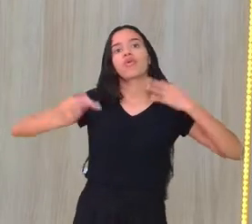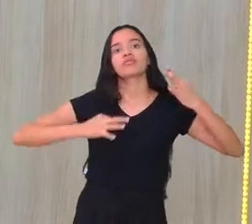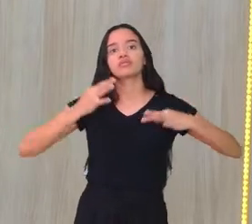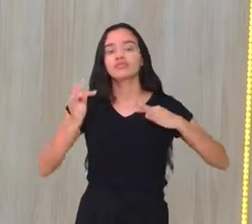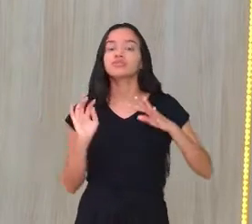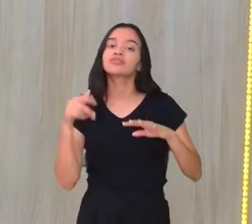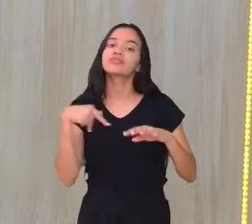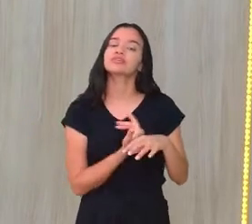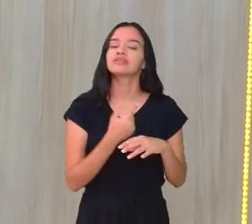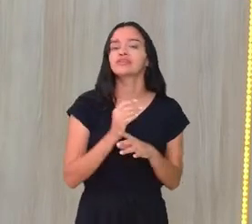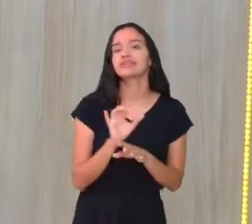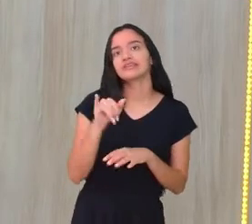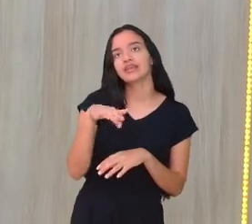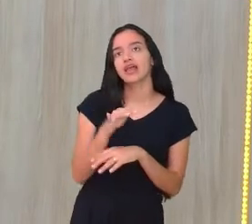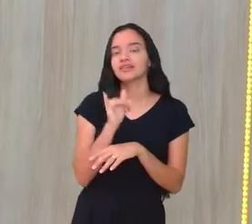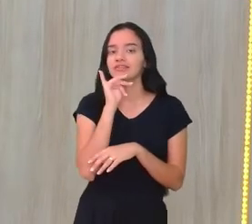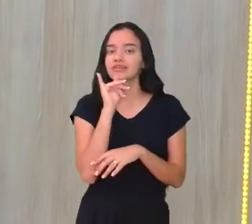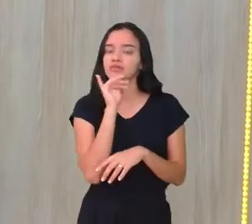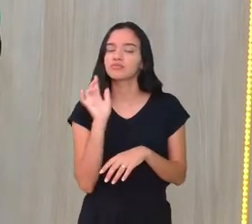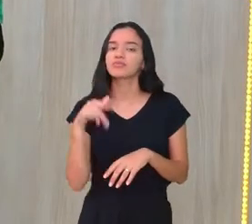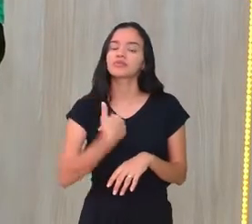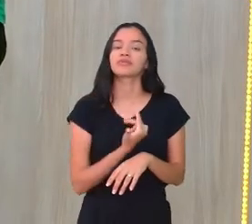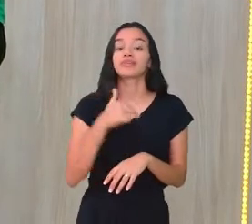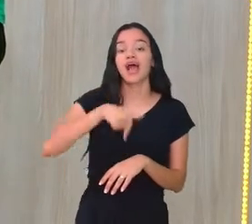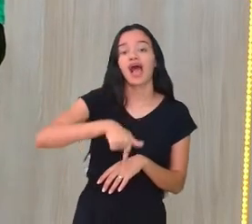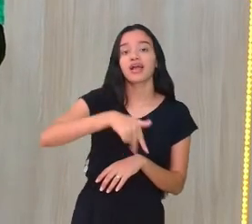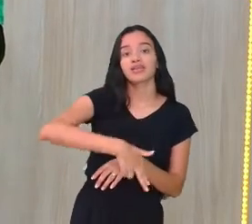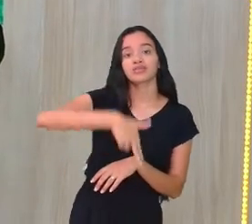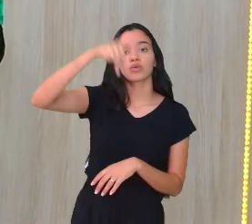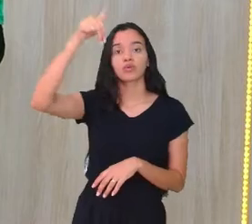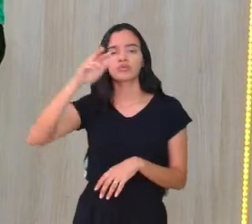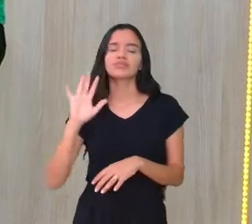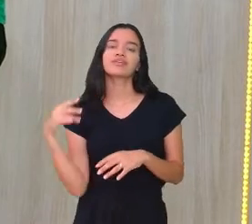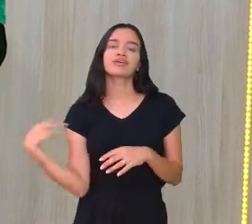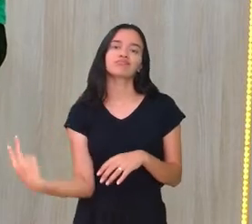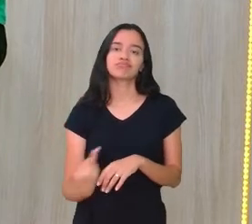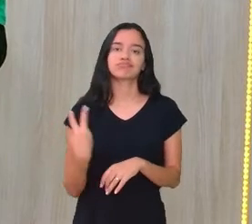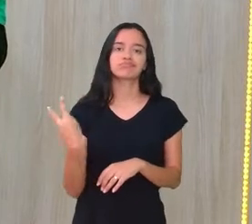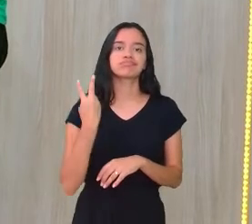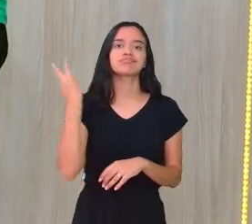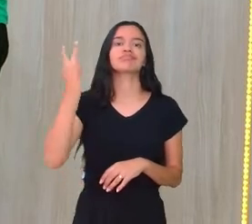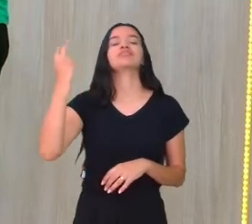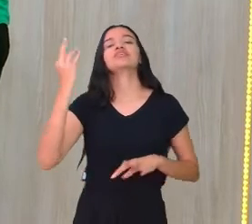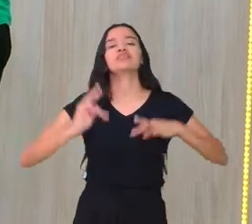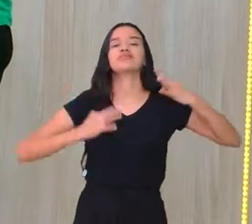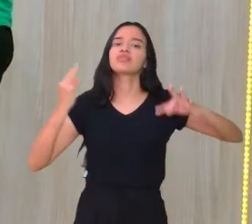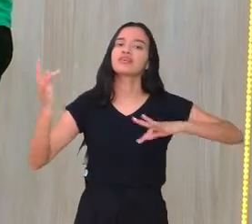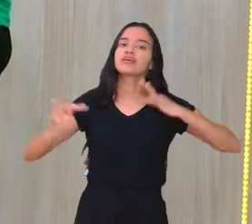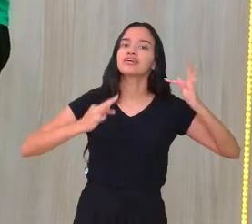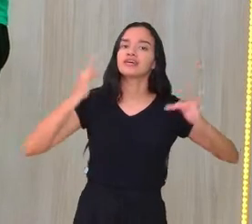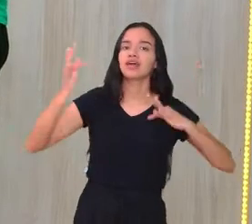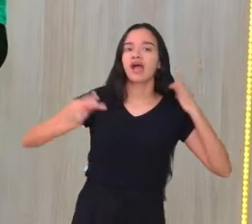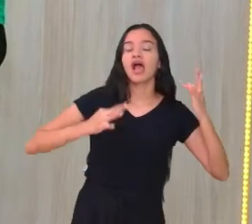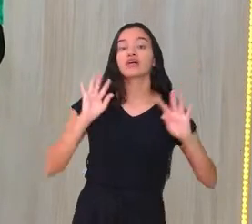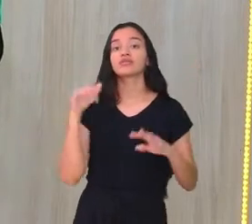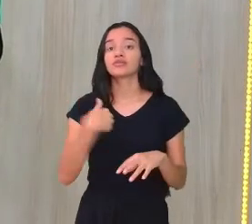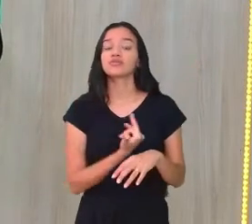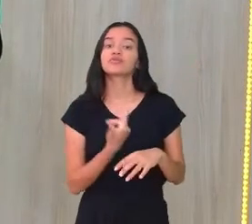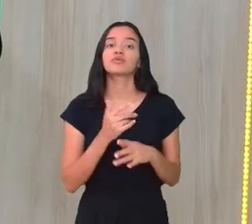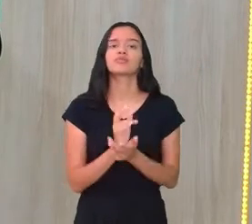gente pensa no nosso litoral, né? O litoral nordestino, tão valorizado aí para o turismo. Se a gente vai analisar as